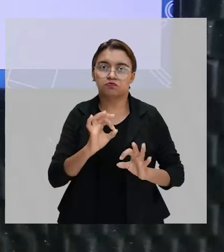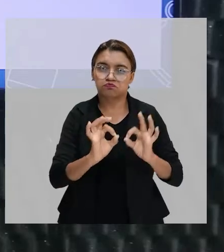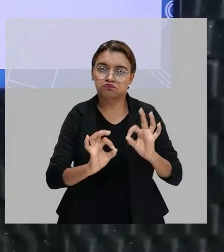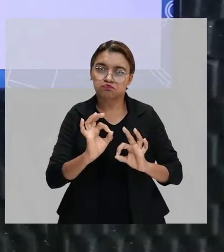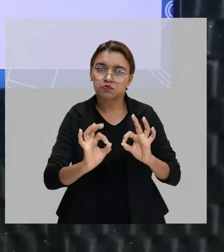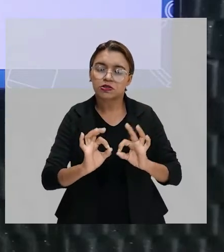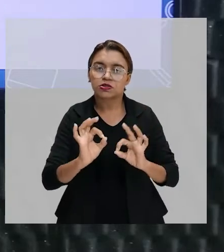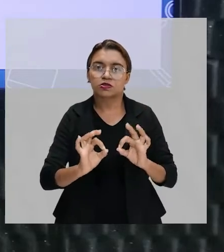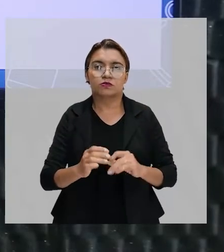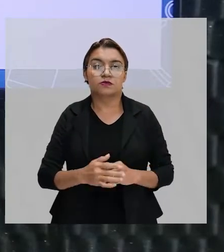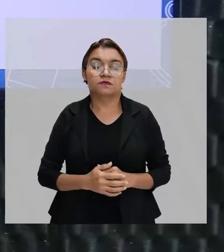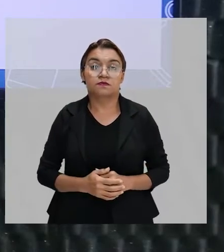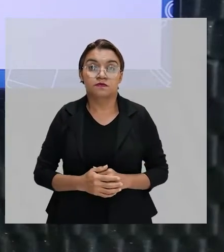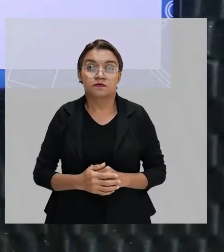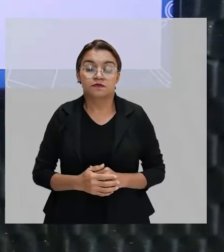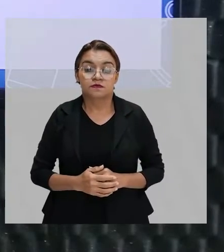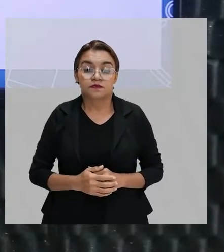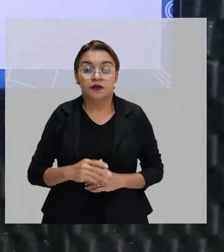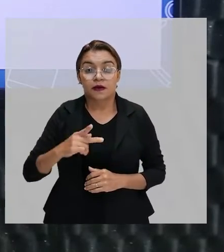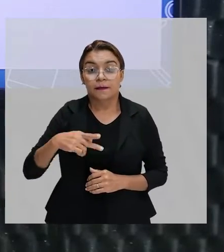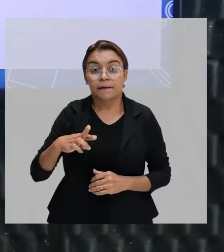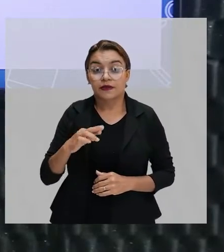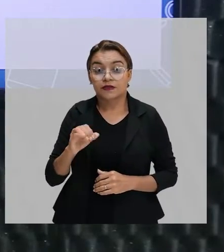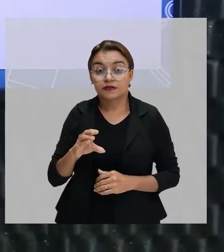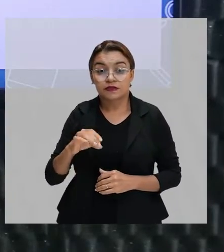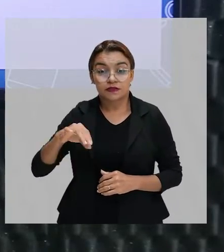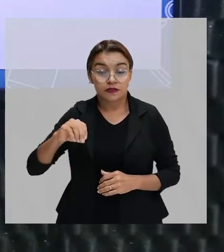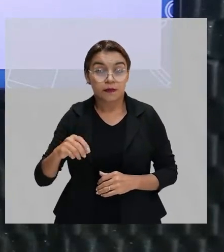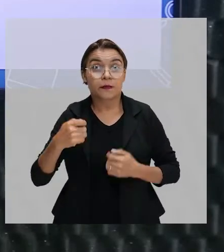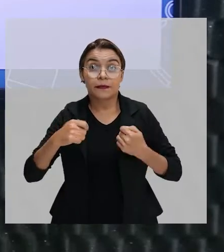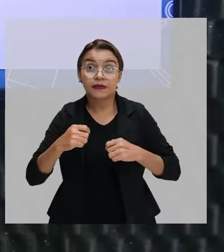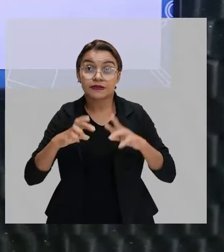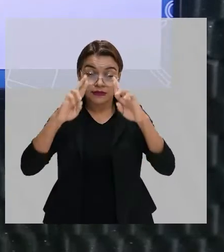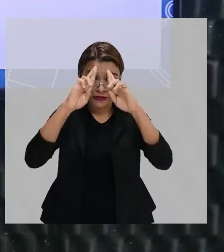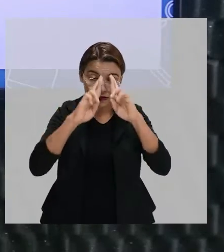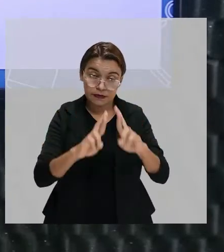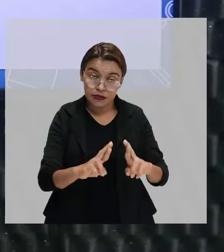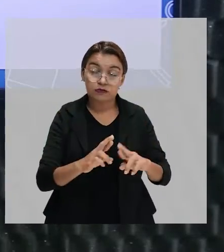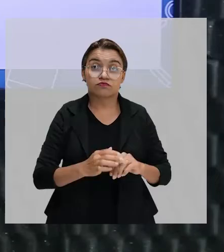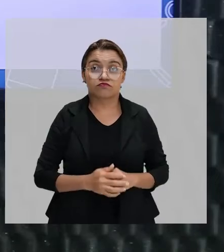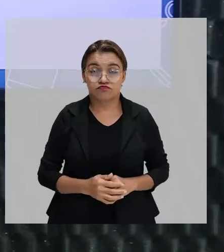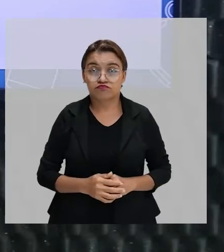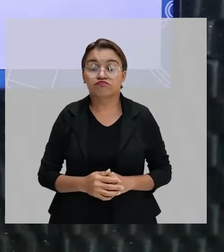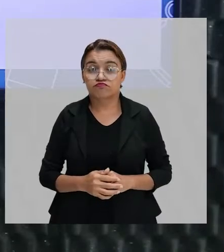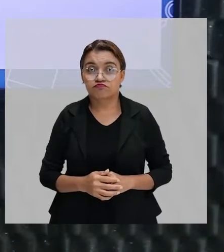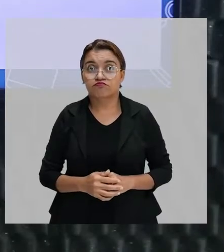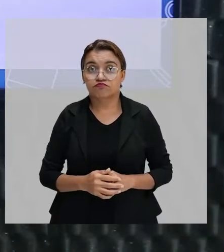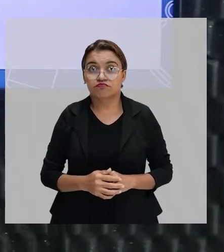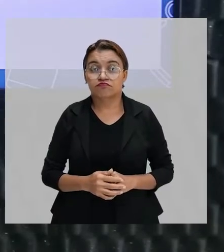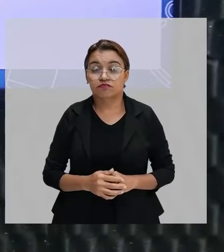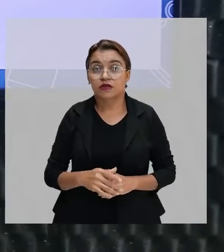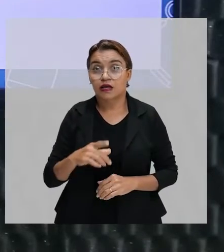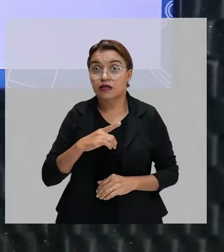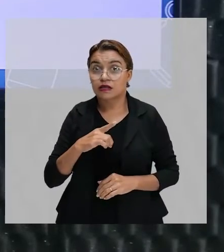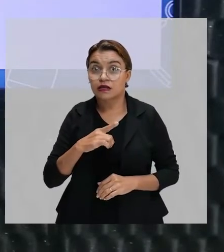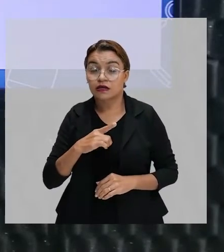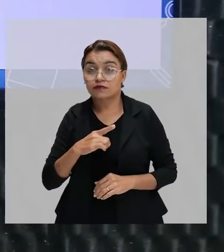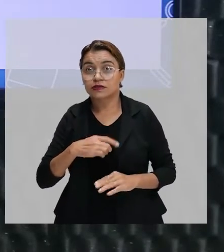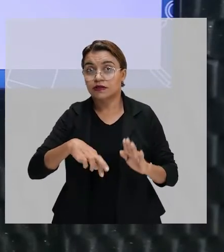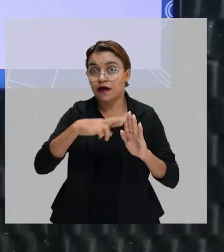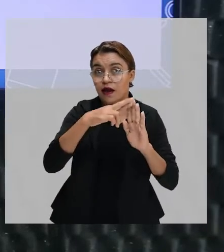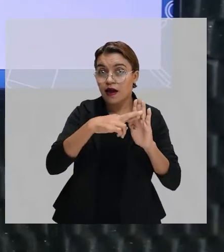planejamento esses princípios eles devem ser respeitados eles devem ser levados em consideração